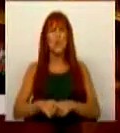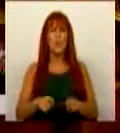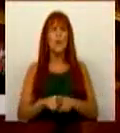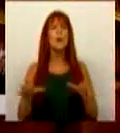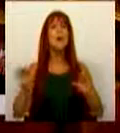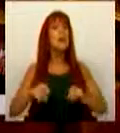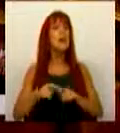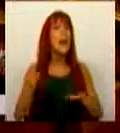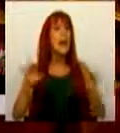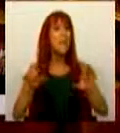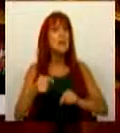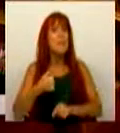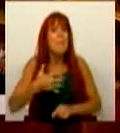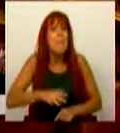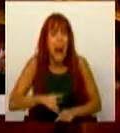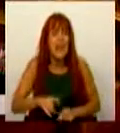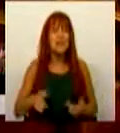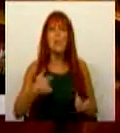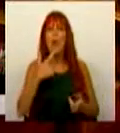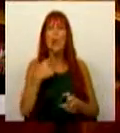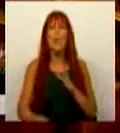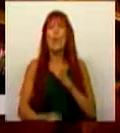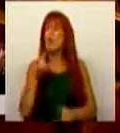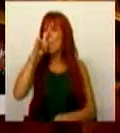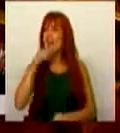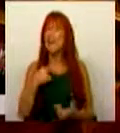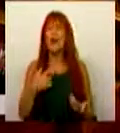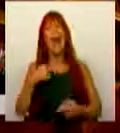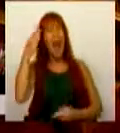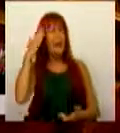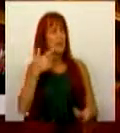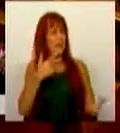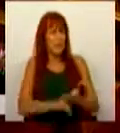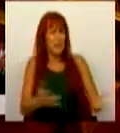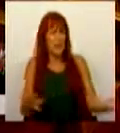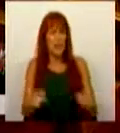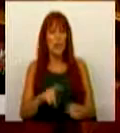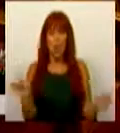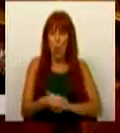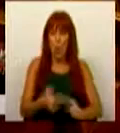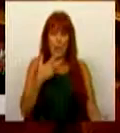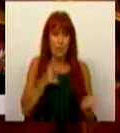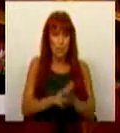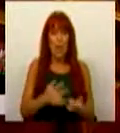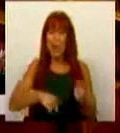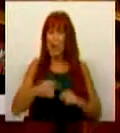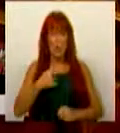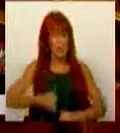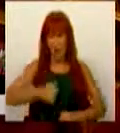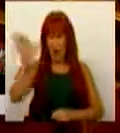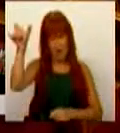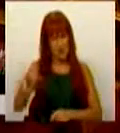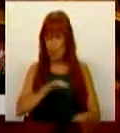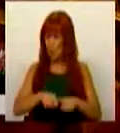ambição, queremos mais, mas não pode criar uma mentira com aquilo que é a realidade. Isso é contrariar a realidade e não fica bem, Sr.